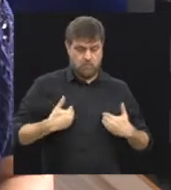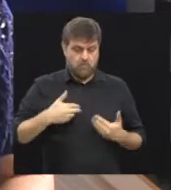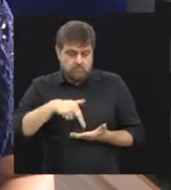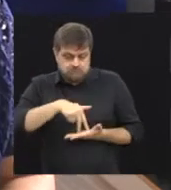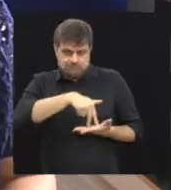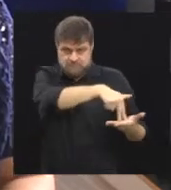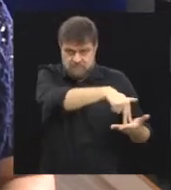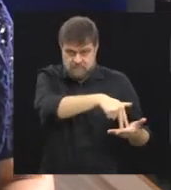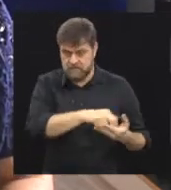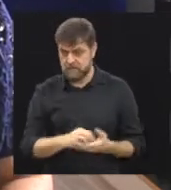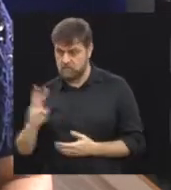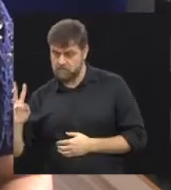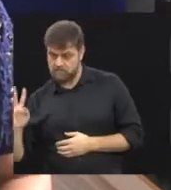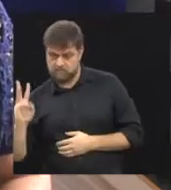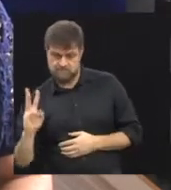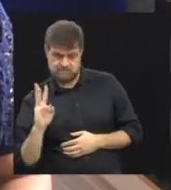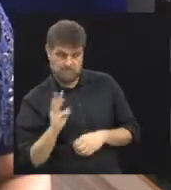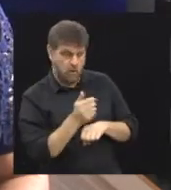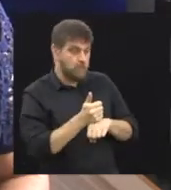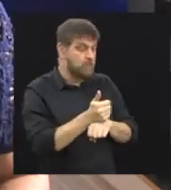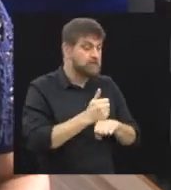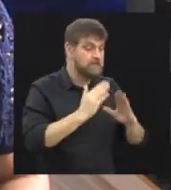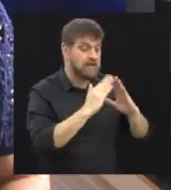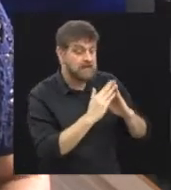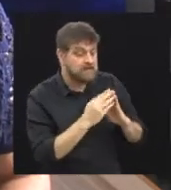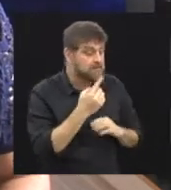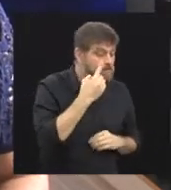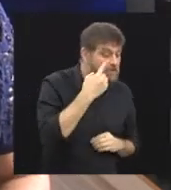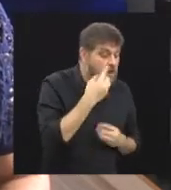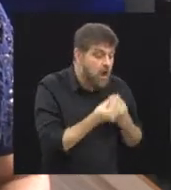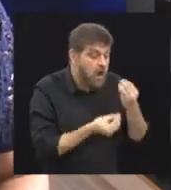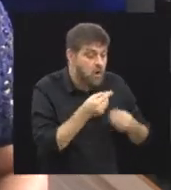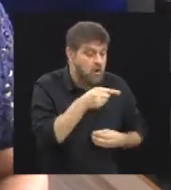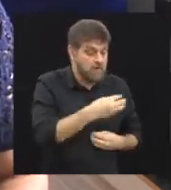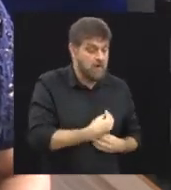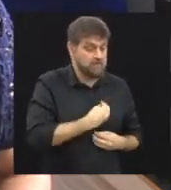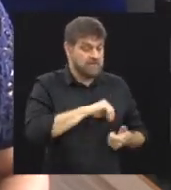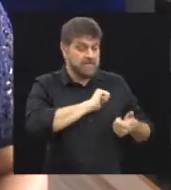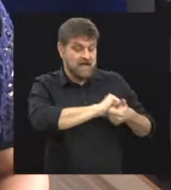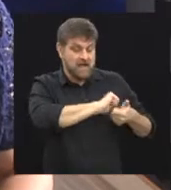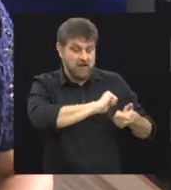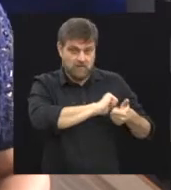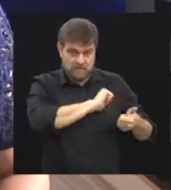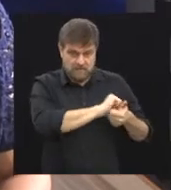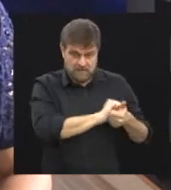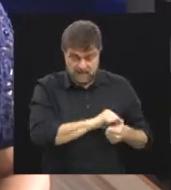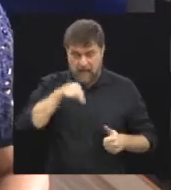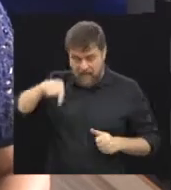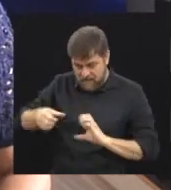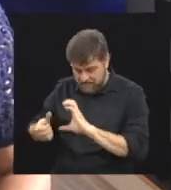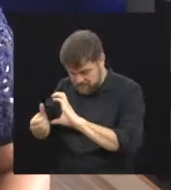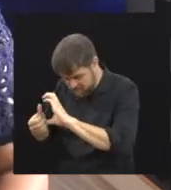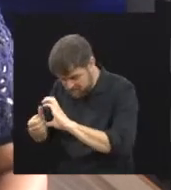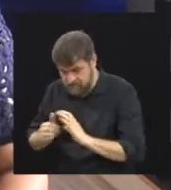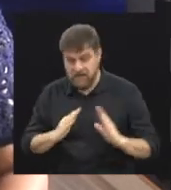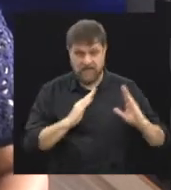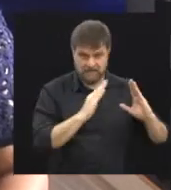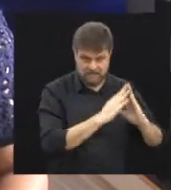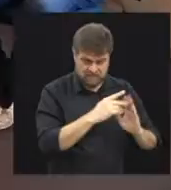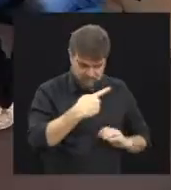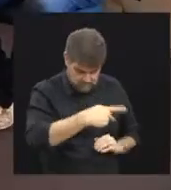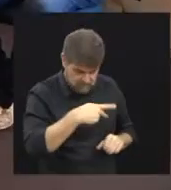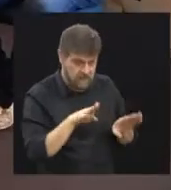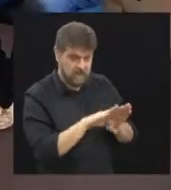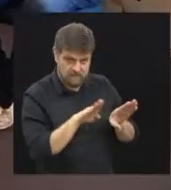andar, então elas acompanham também na casa, que eles têm uma qualidade de vida tanto na casa da criança como nas suas